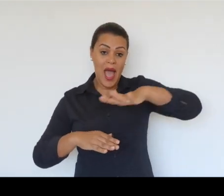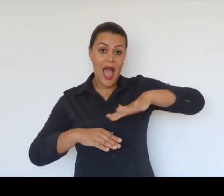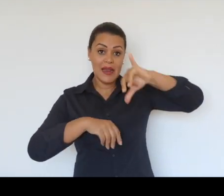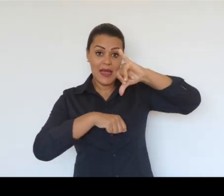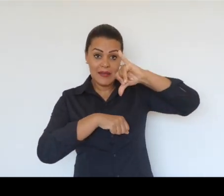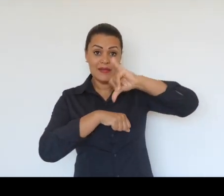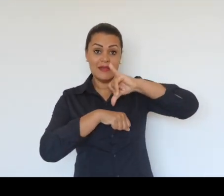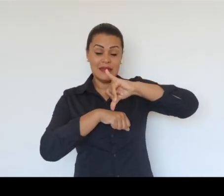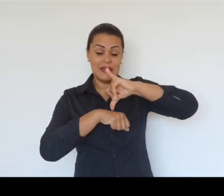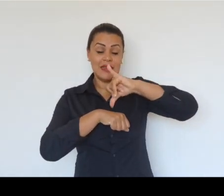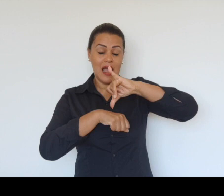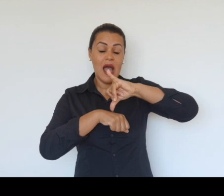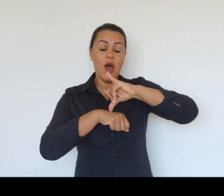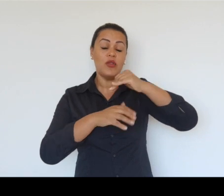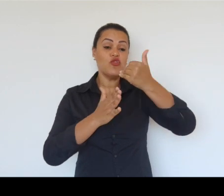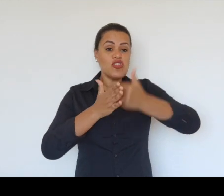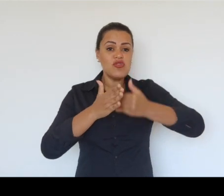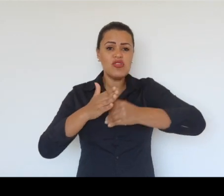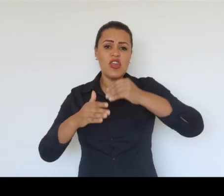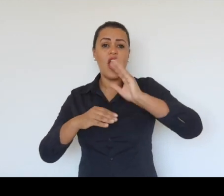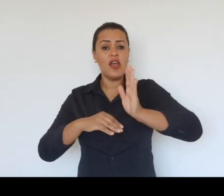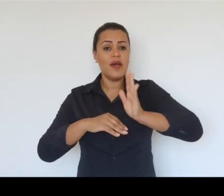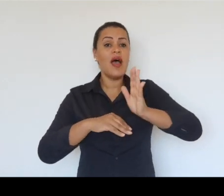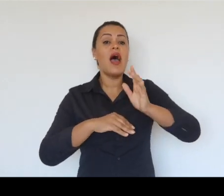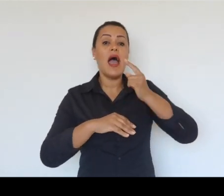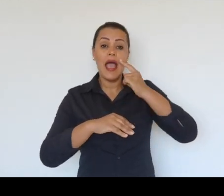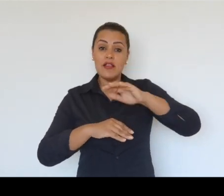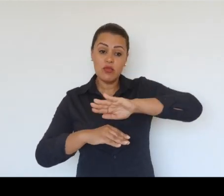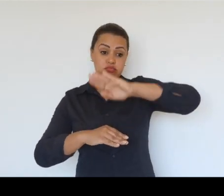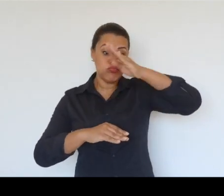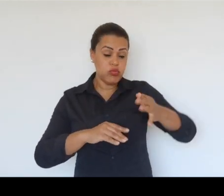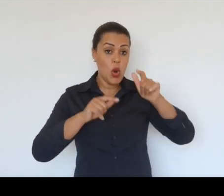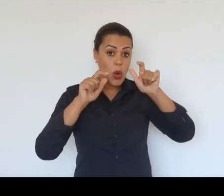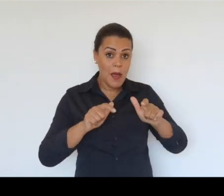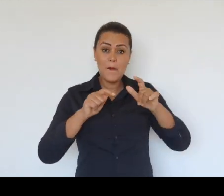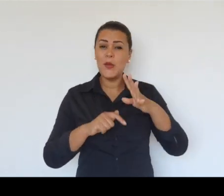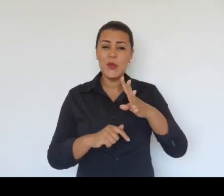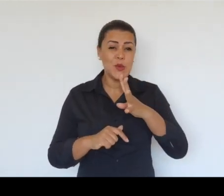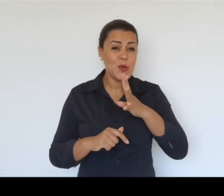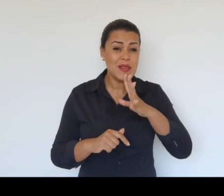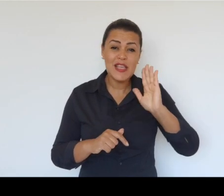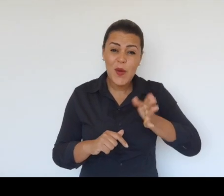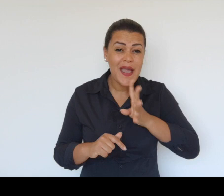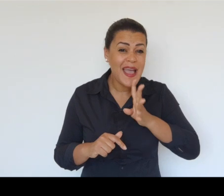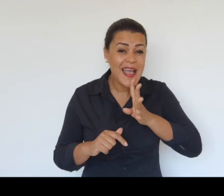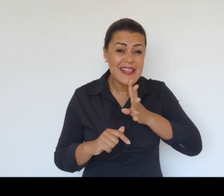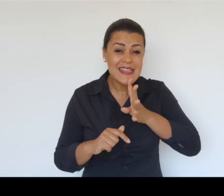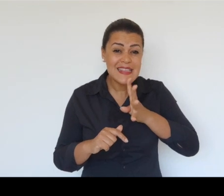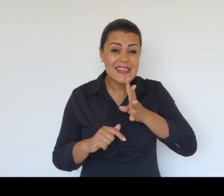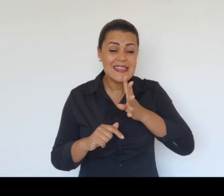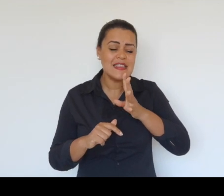é central no município de Joinville. Então é um sítio muito conhecido, a gente sabe bastante coisa dele,